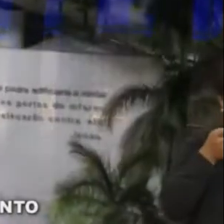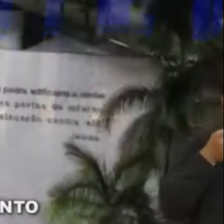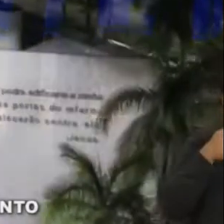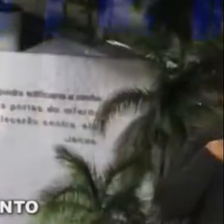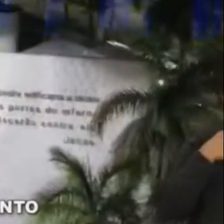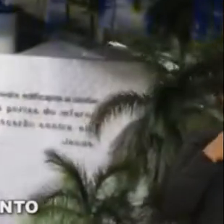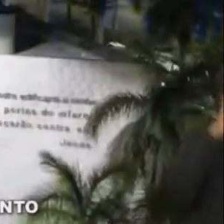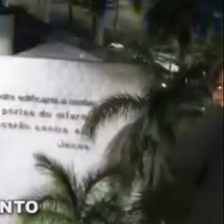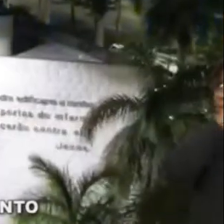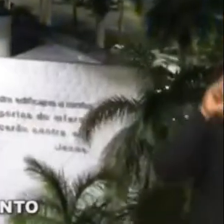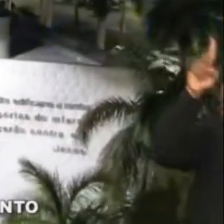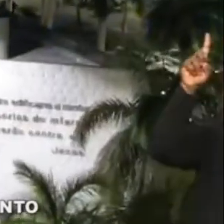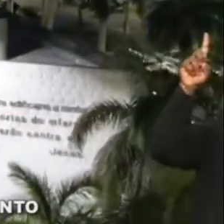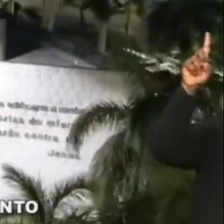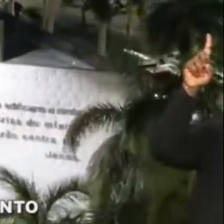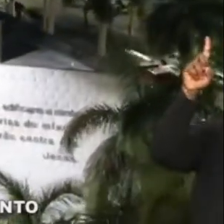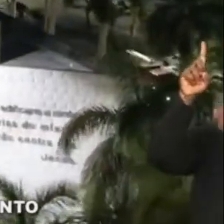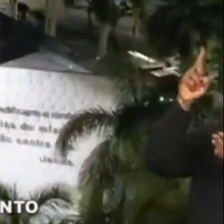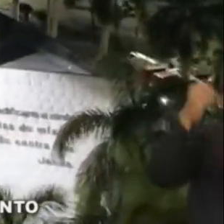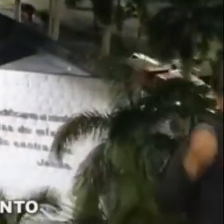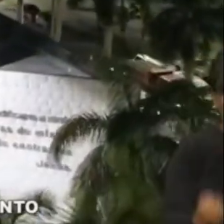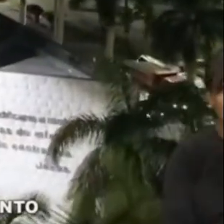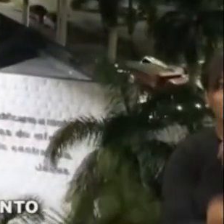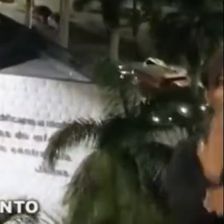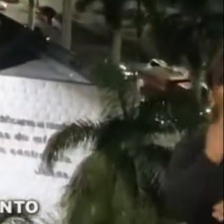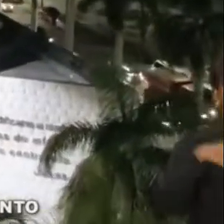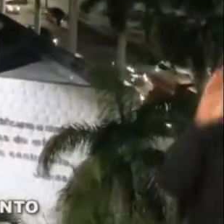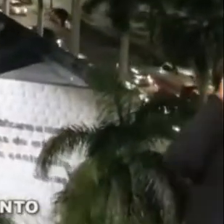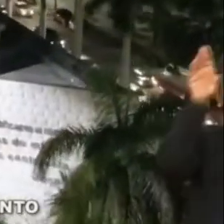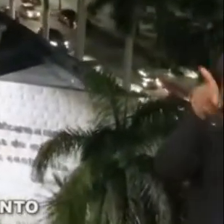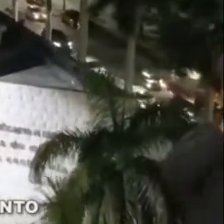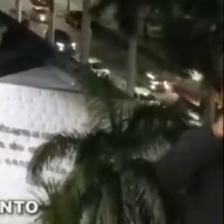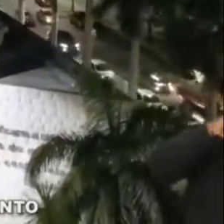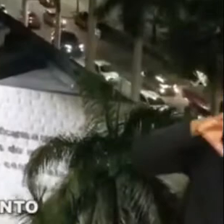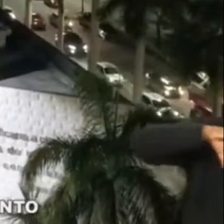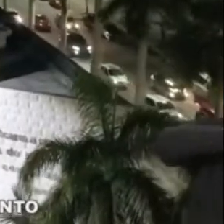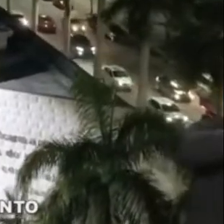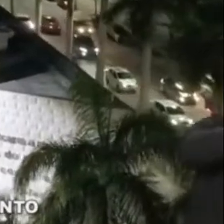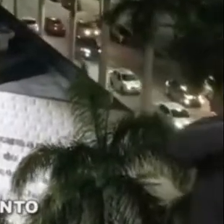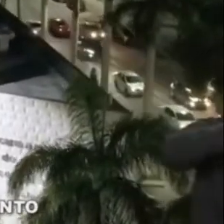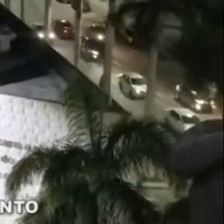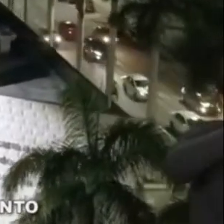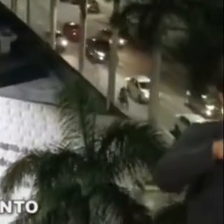Eu estou falando de um Deus criador dos céus e da terra.